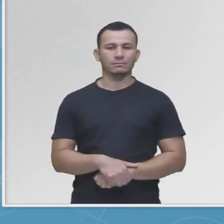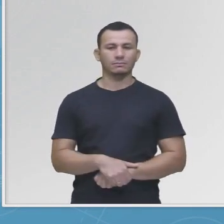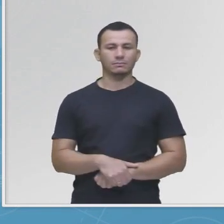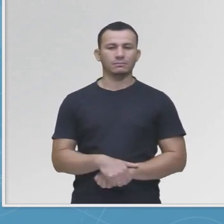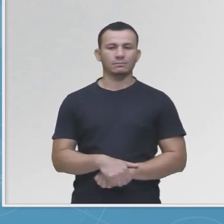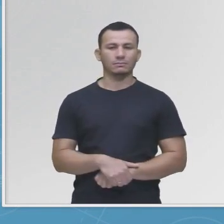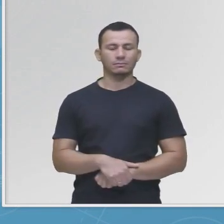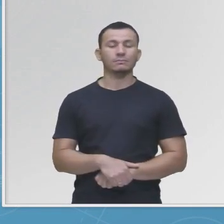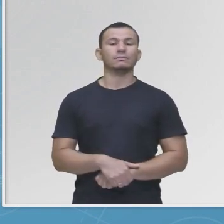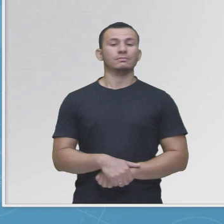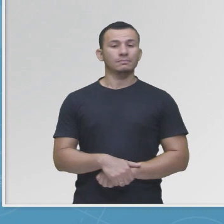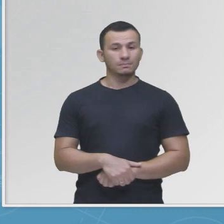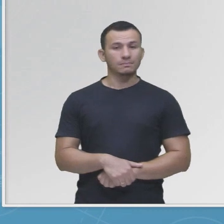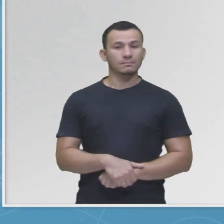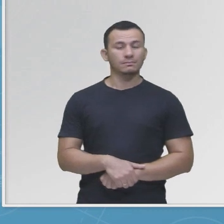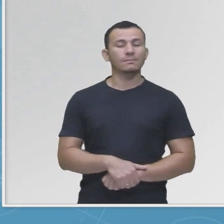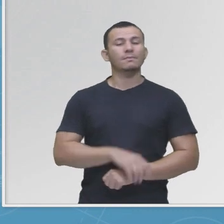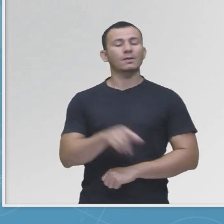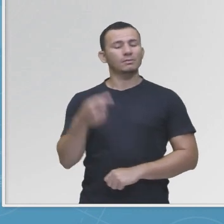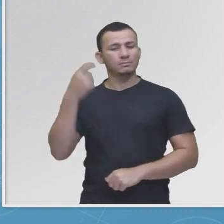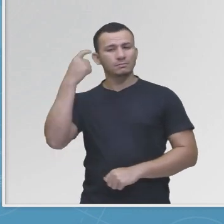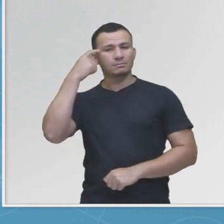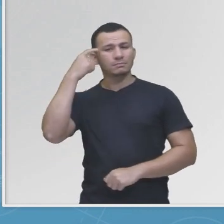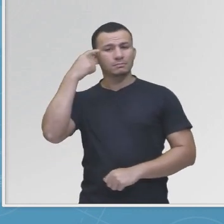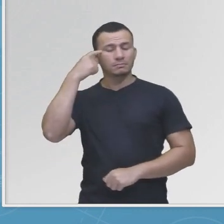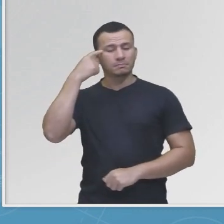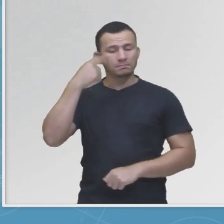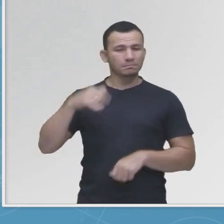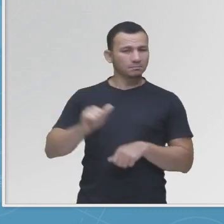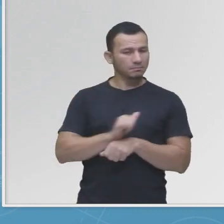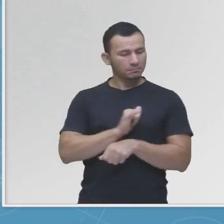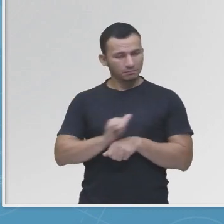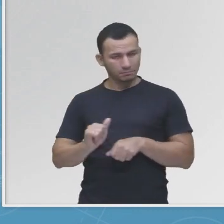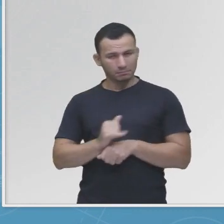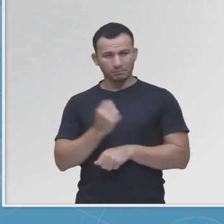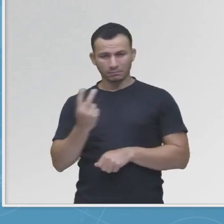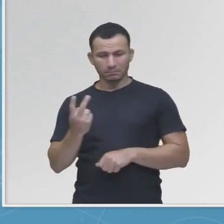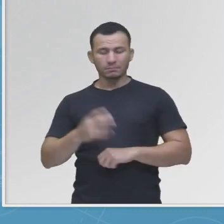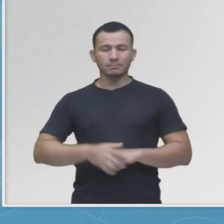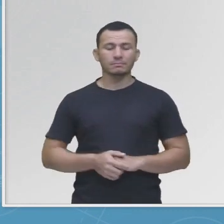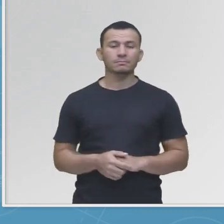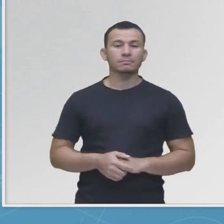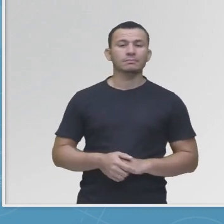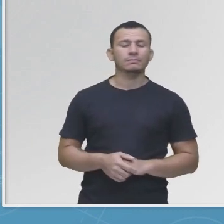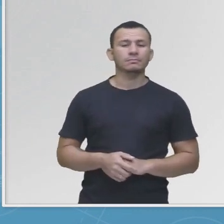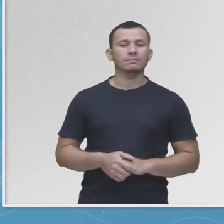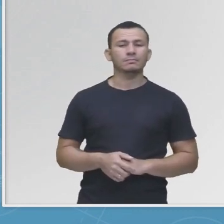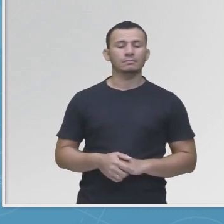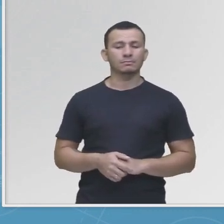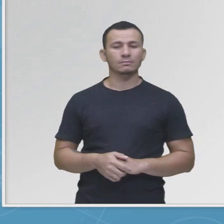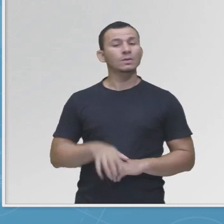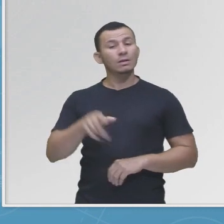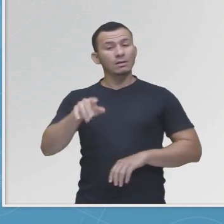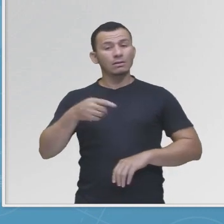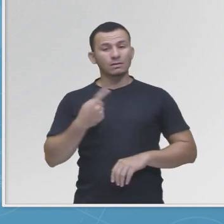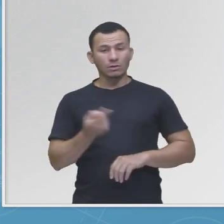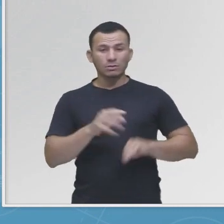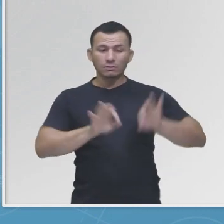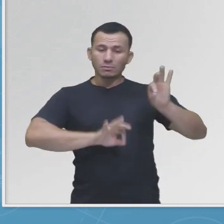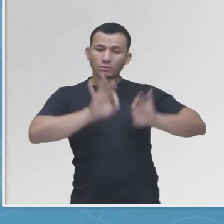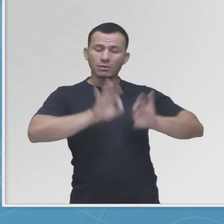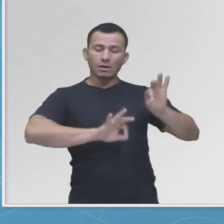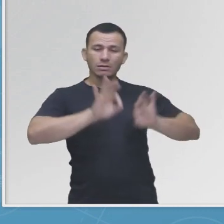Então vamos imaginar aqui uma segunda situação, na qual nós vamos trabalhar aqui